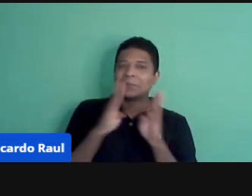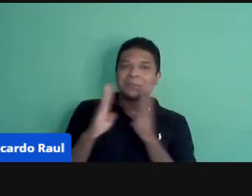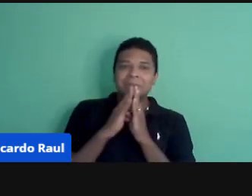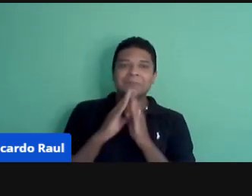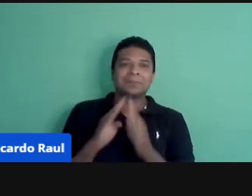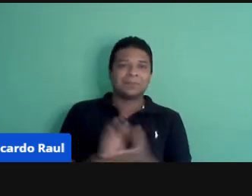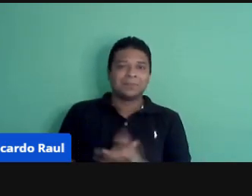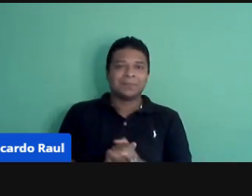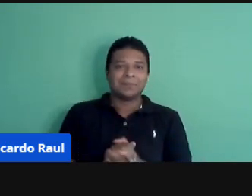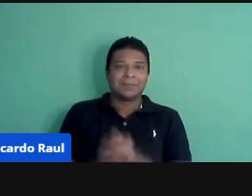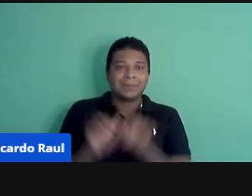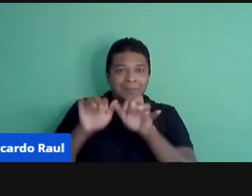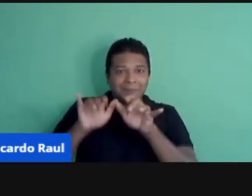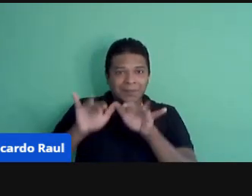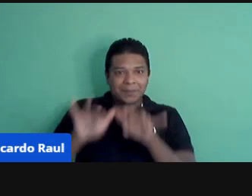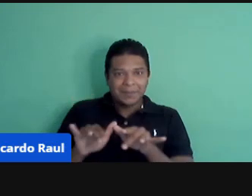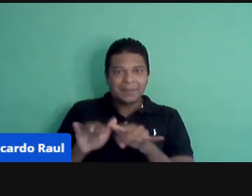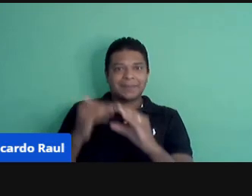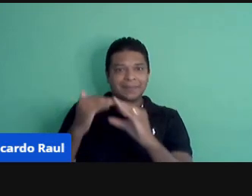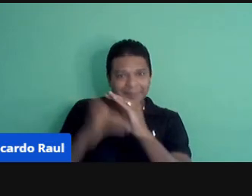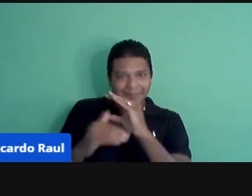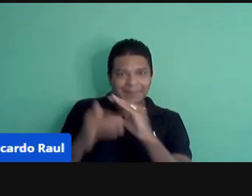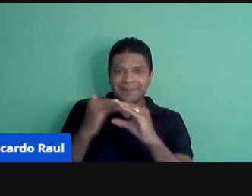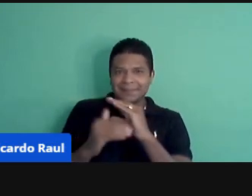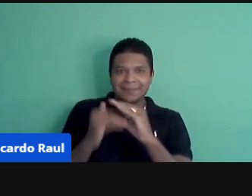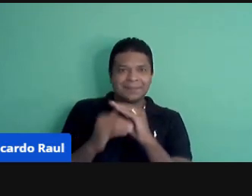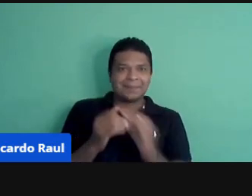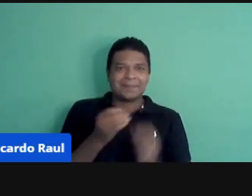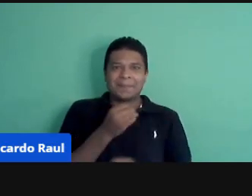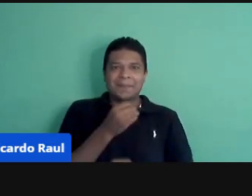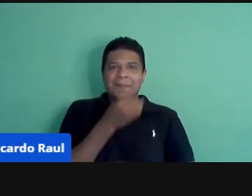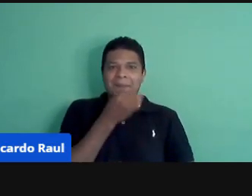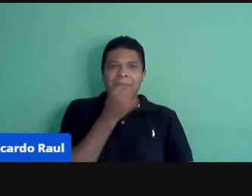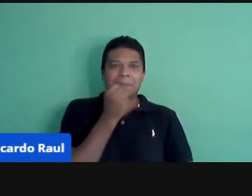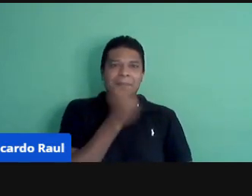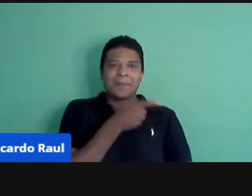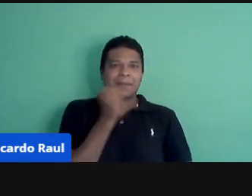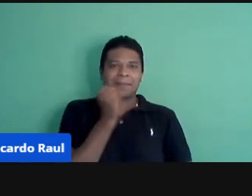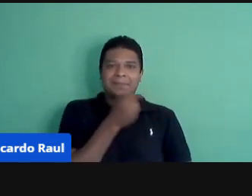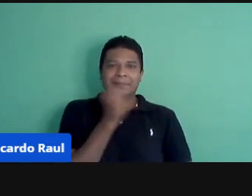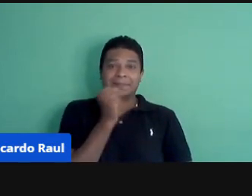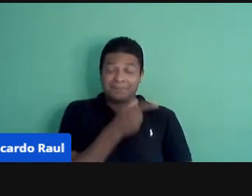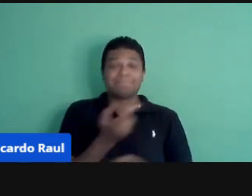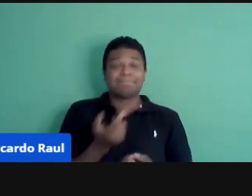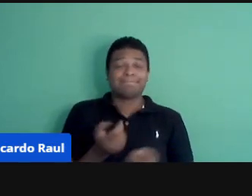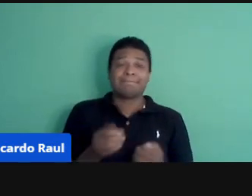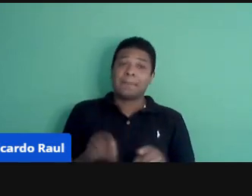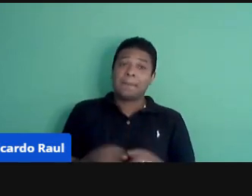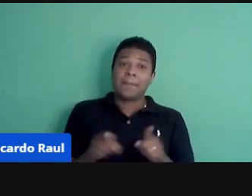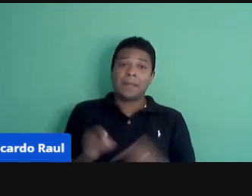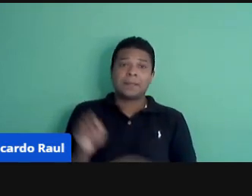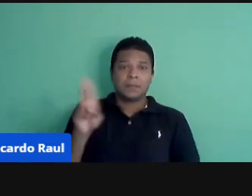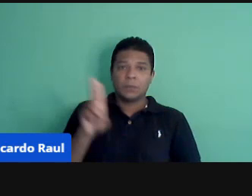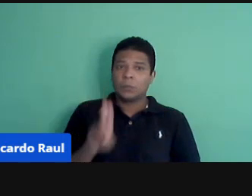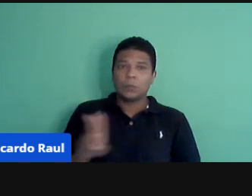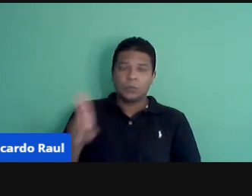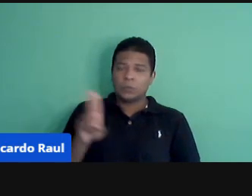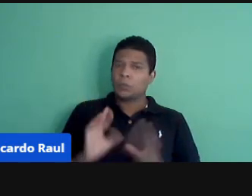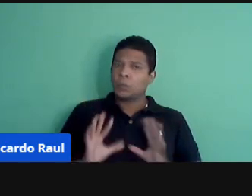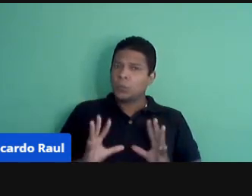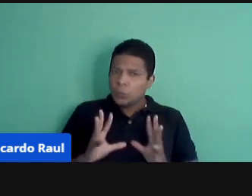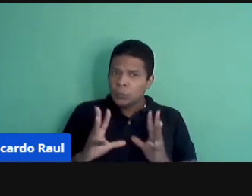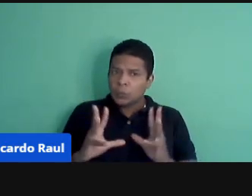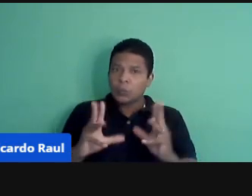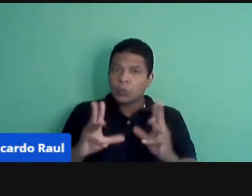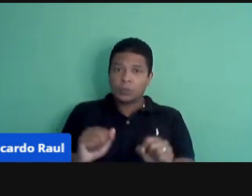me chamam no Messenger, é quase uma piada, né? Mas nós temos que utilizar todos os recursos que estão